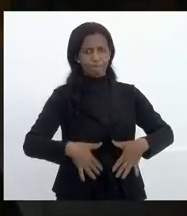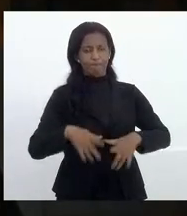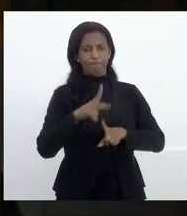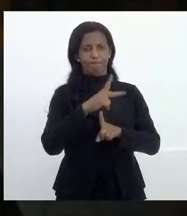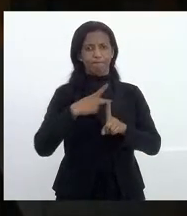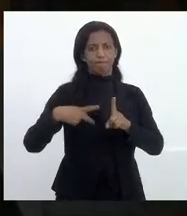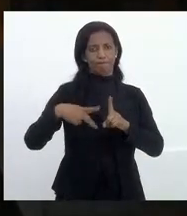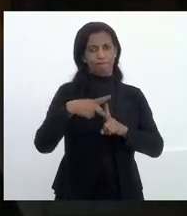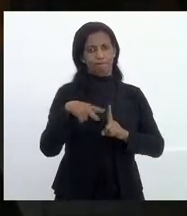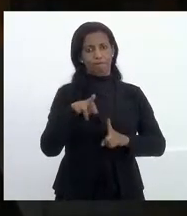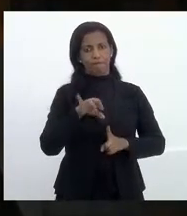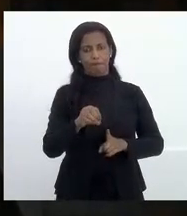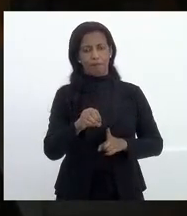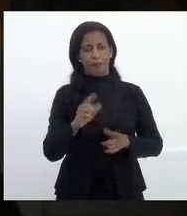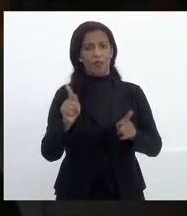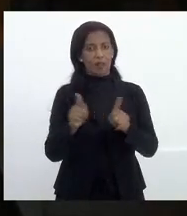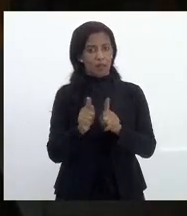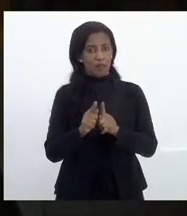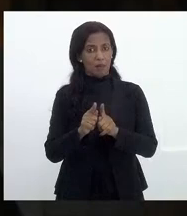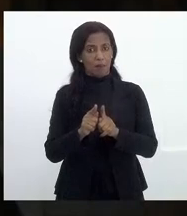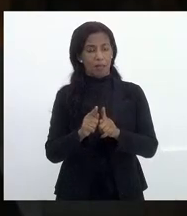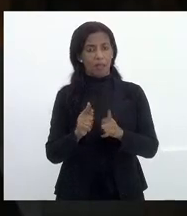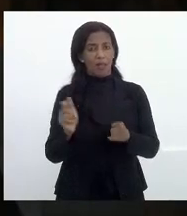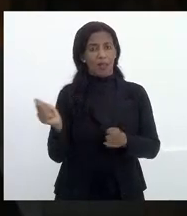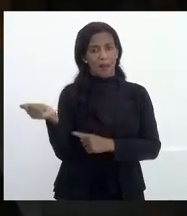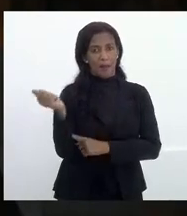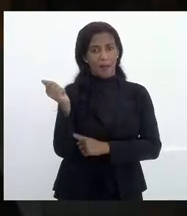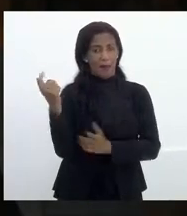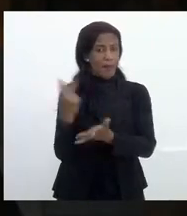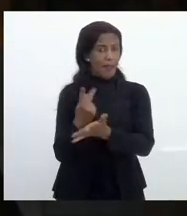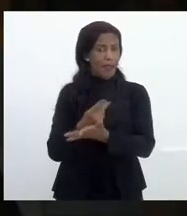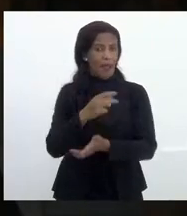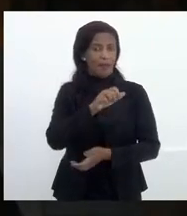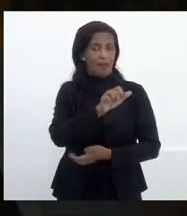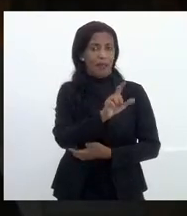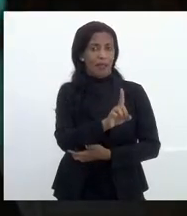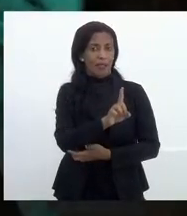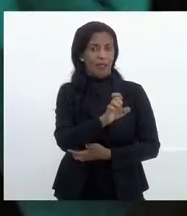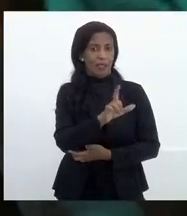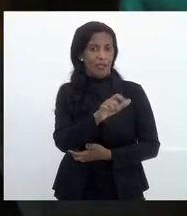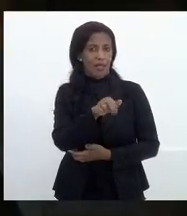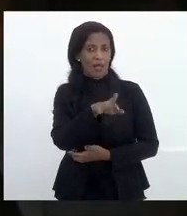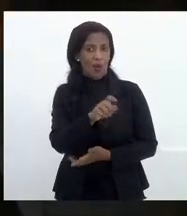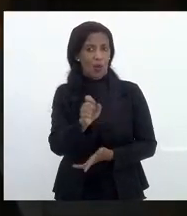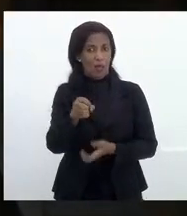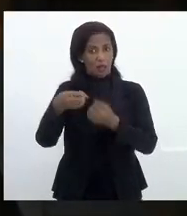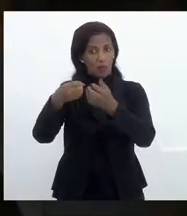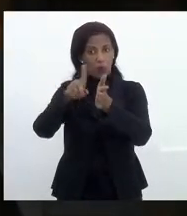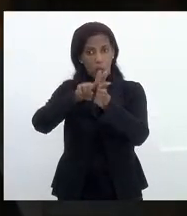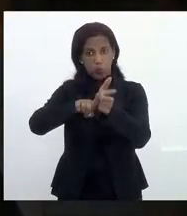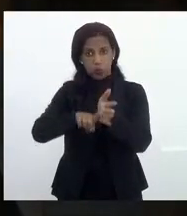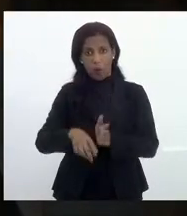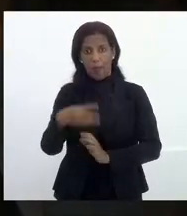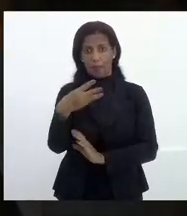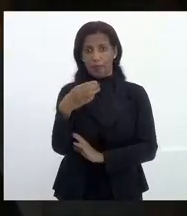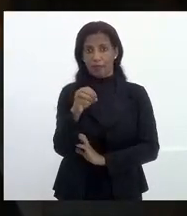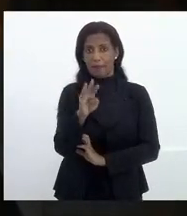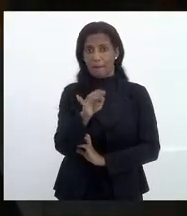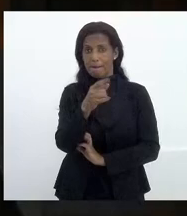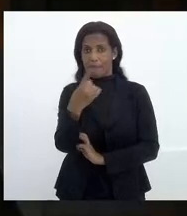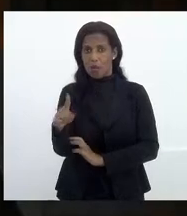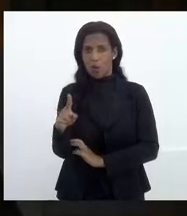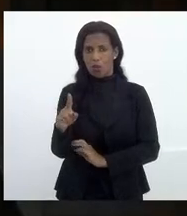como evitado a malfadada operação delaware que deu um prejuízo de 30 bilhões de reais para o Rio de Janeiro